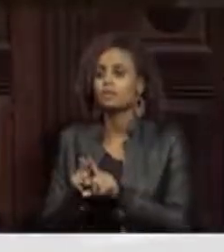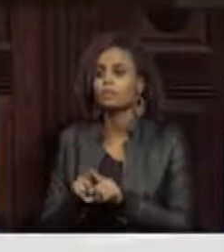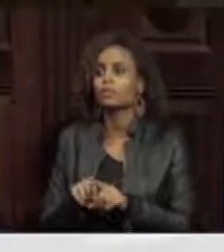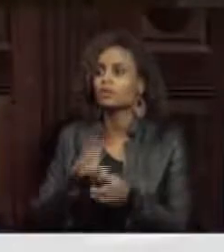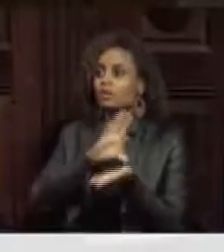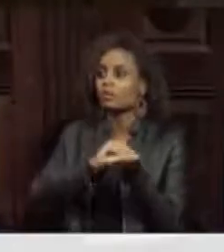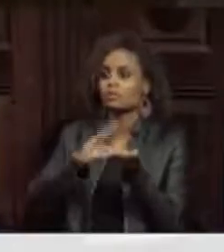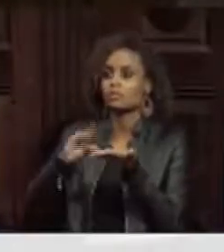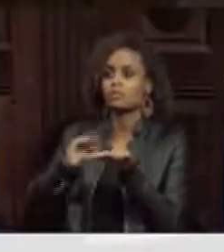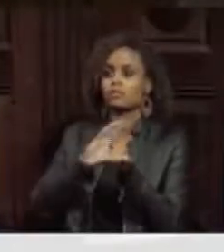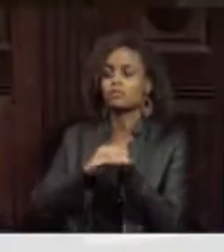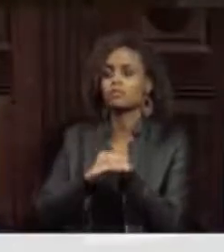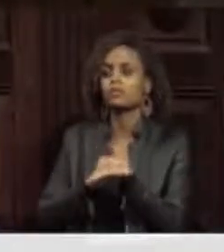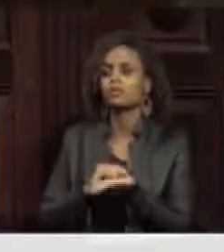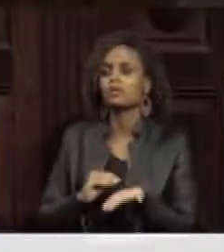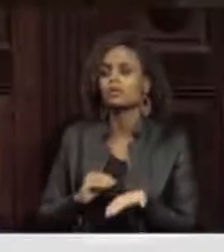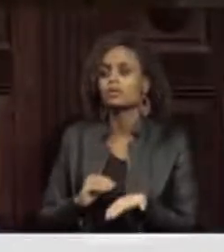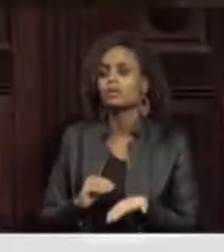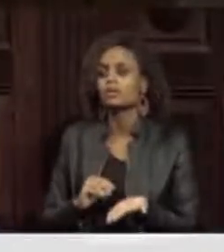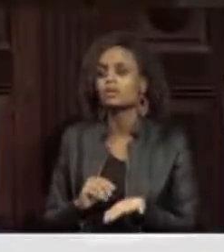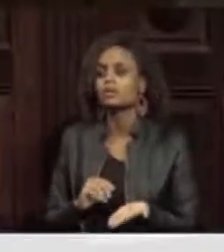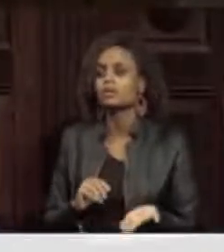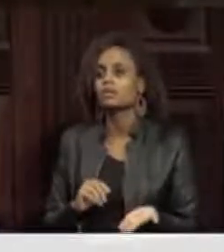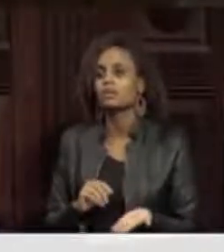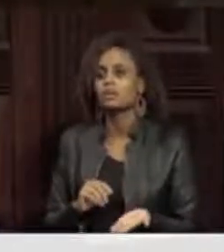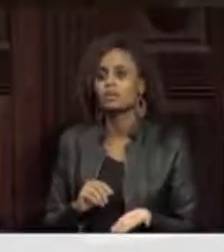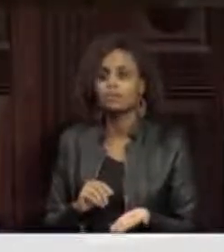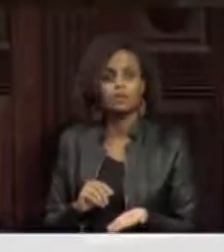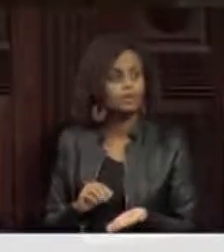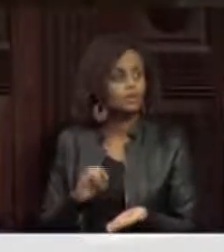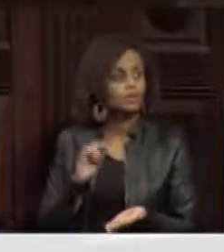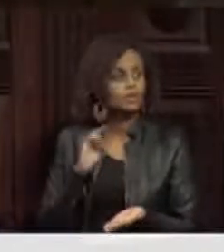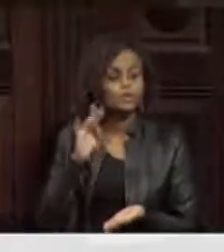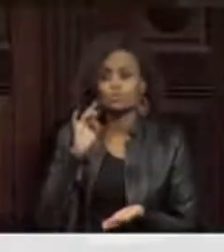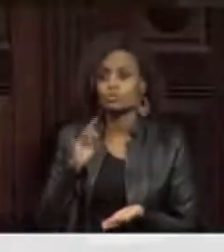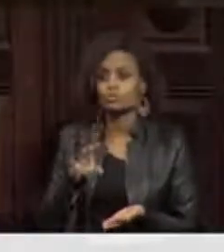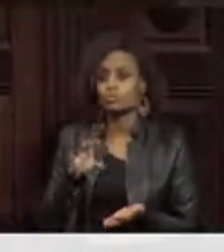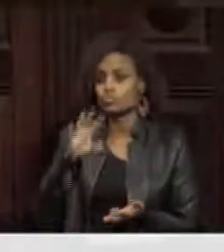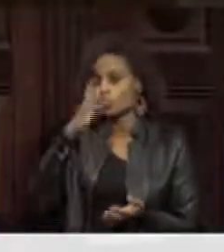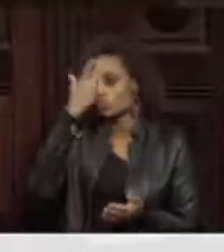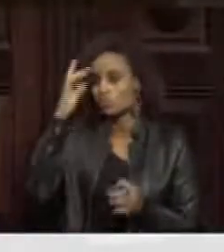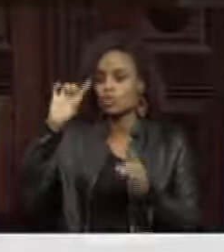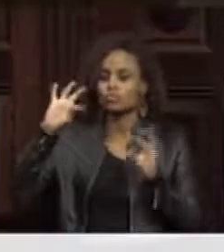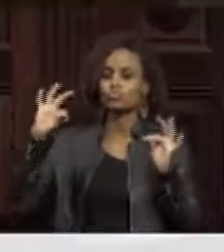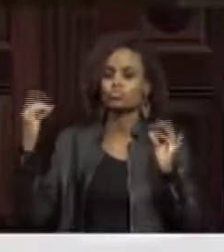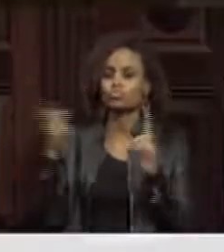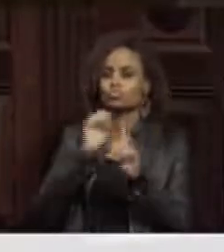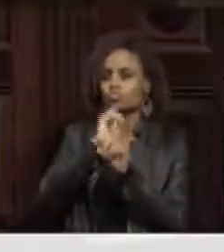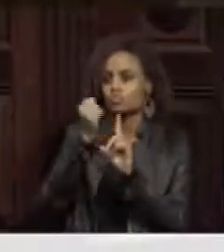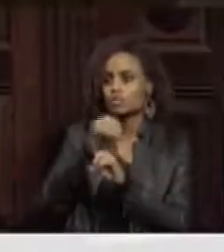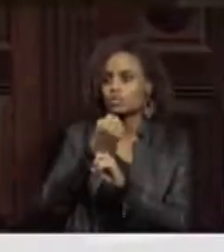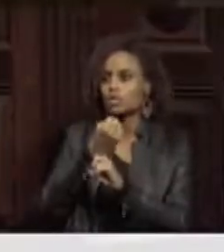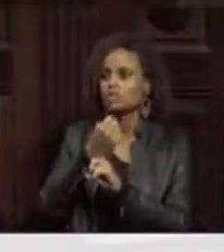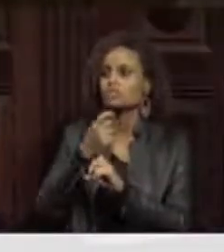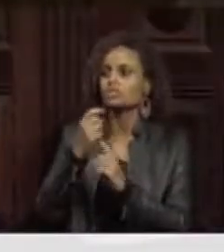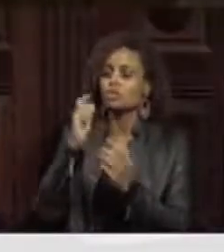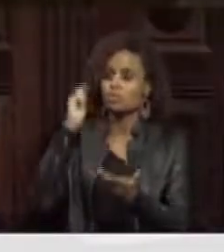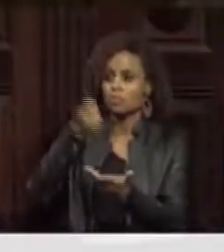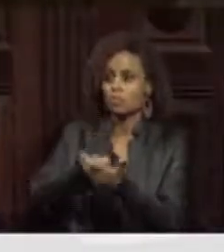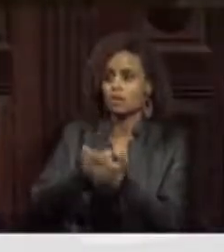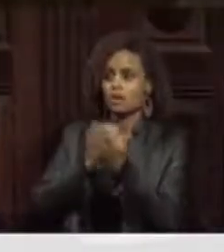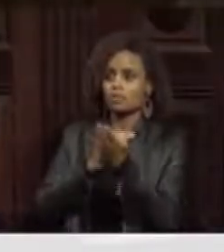emenda para que não recaia sobre a população esse custo.